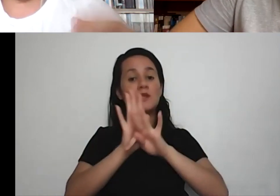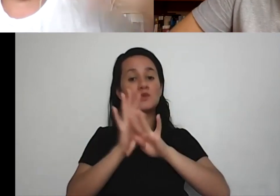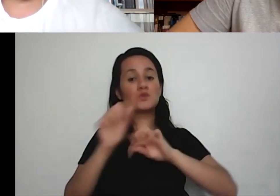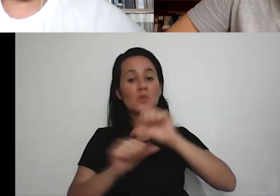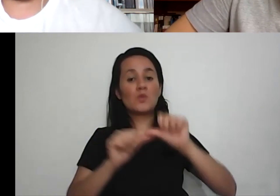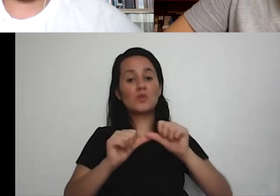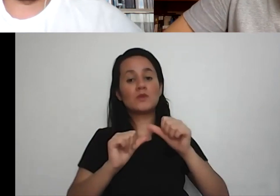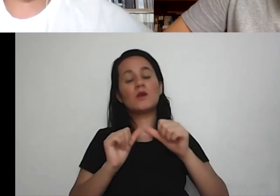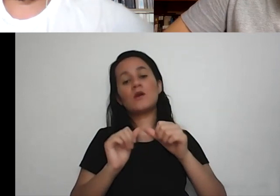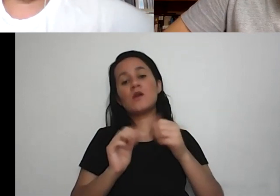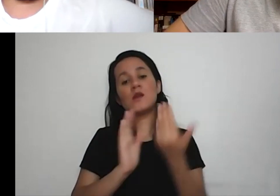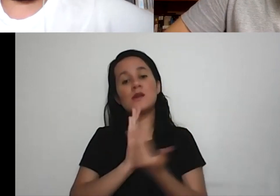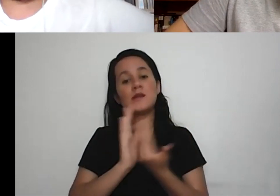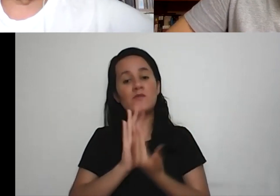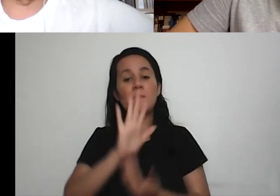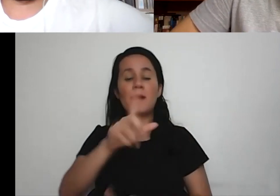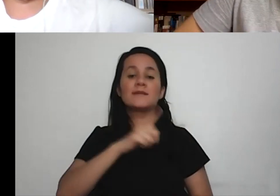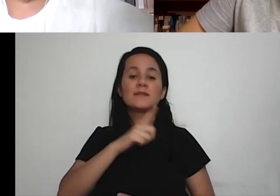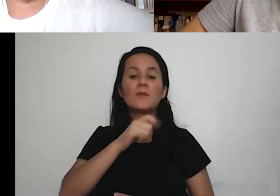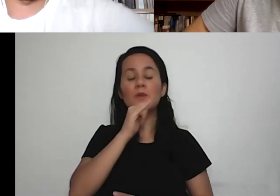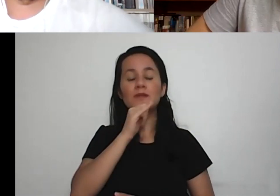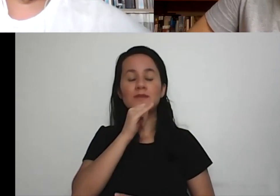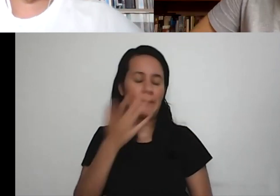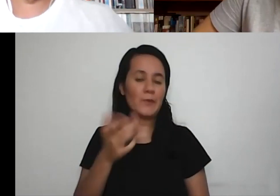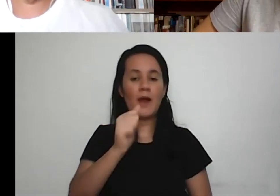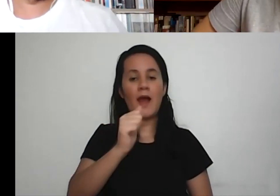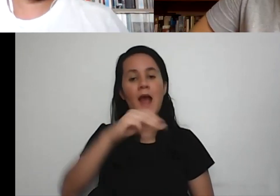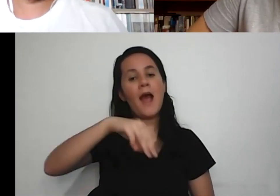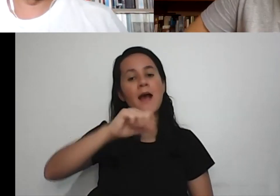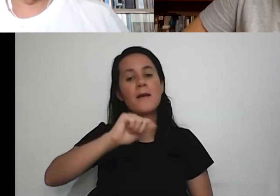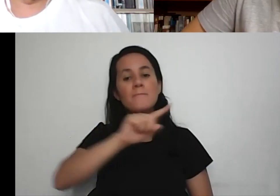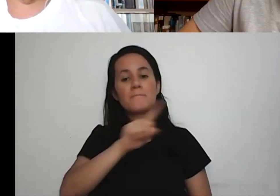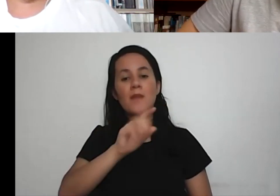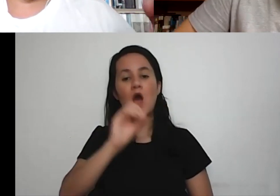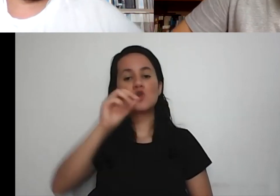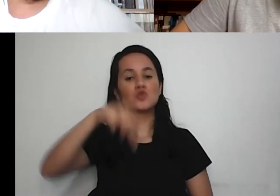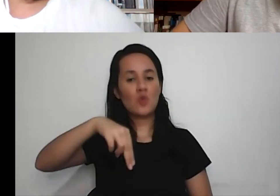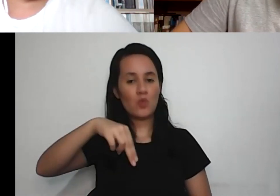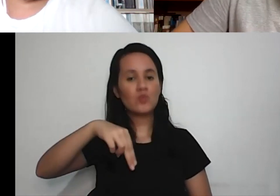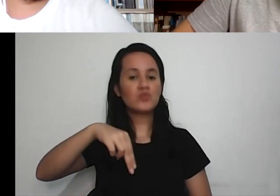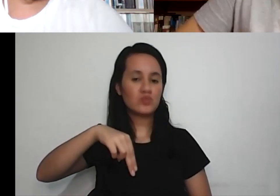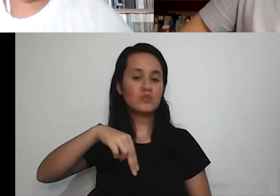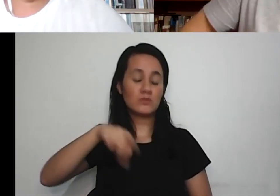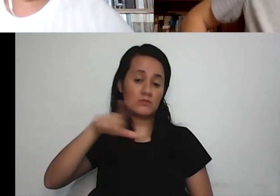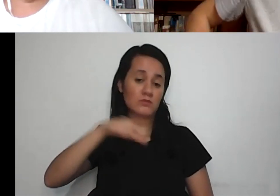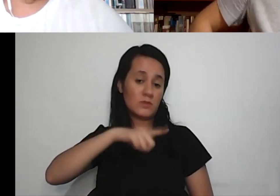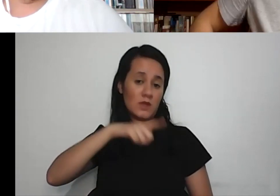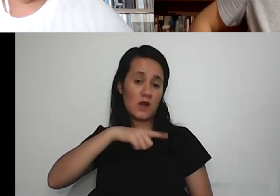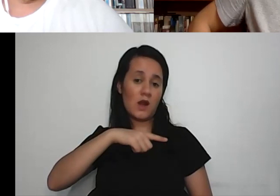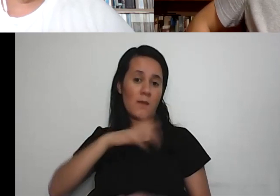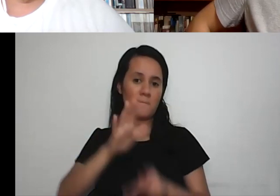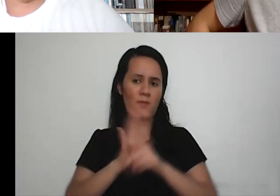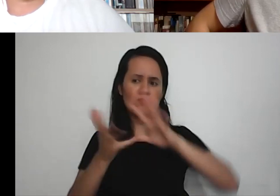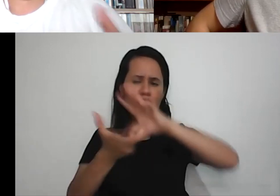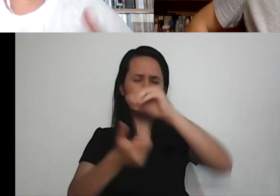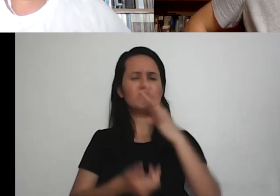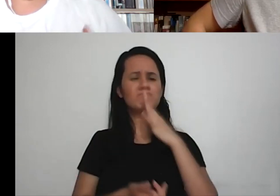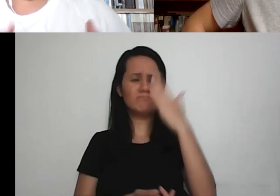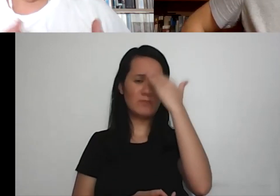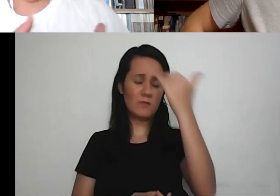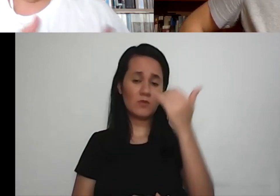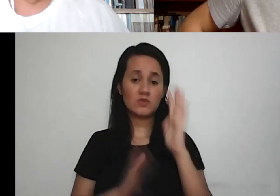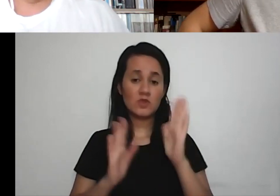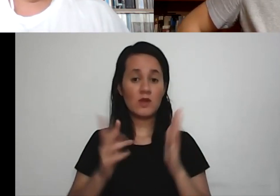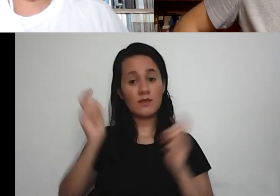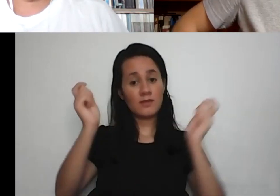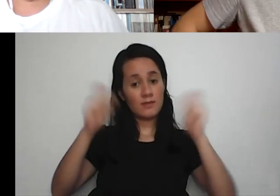Mas tem essas plataformas, por exemplo, a Amazon, né? Esse gigante global, ele tem uma plataforma de autoedição que tanto para você fazer